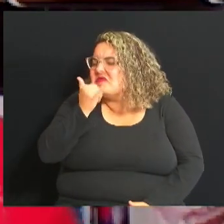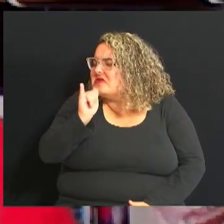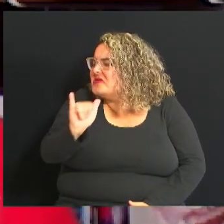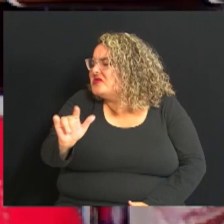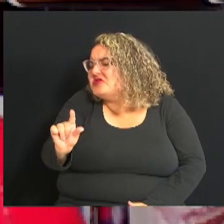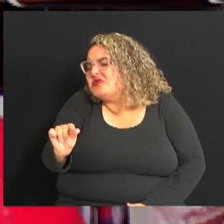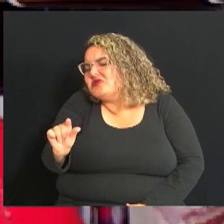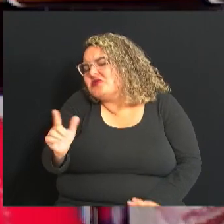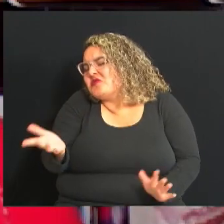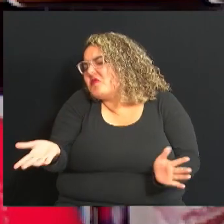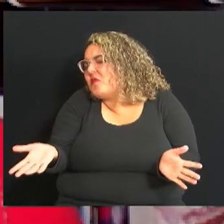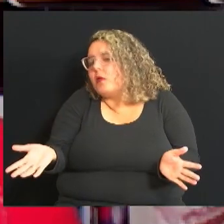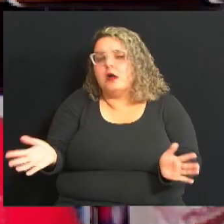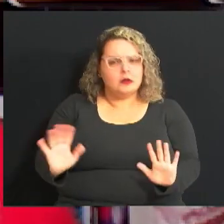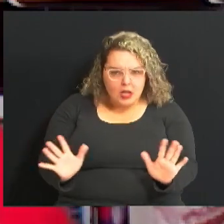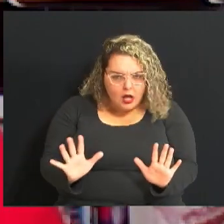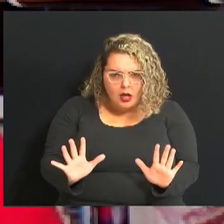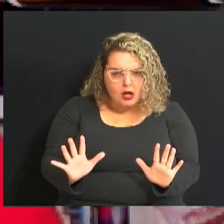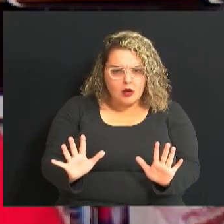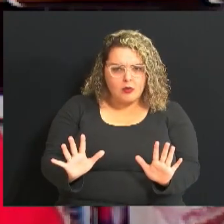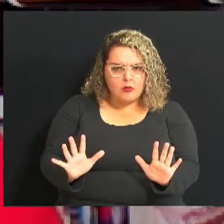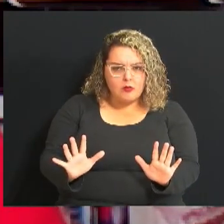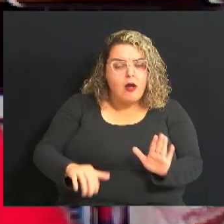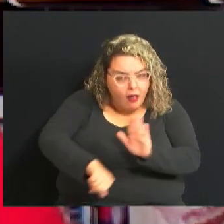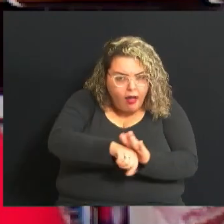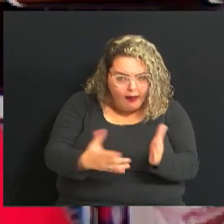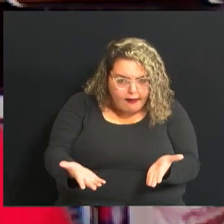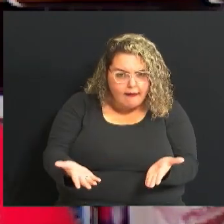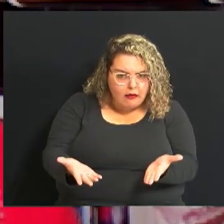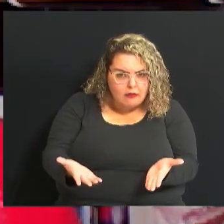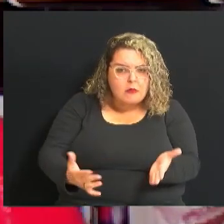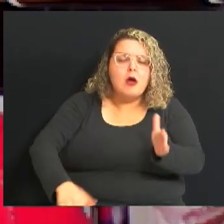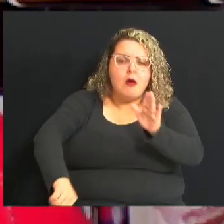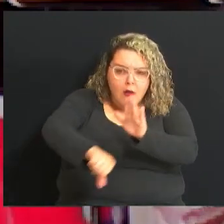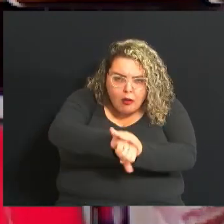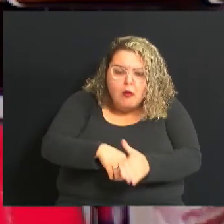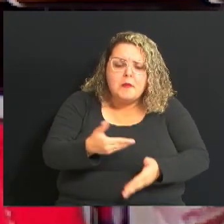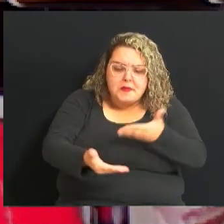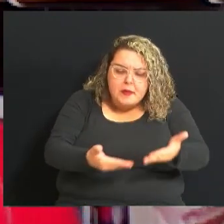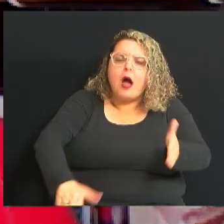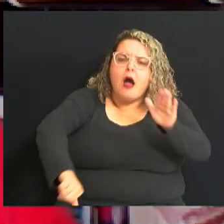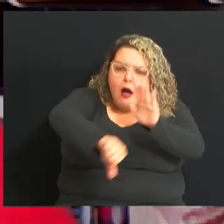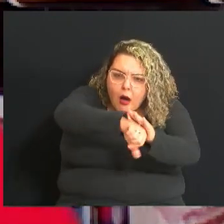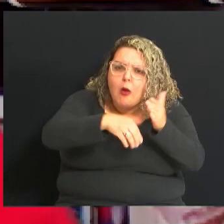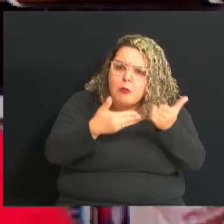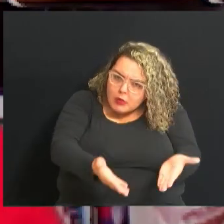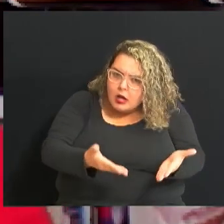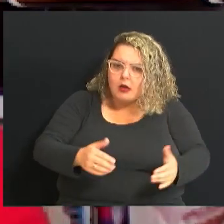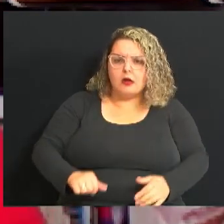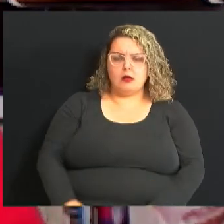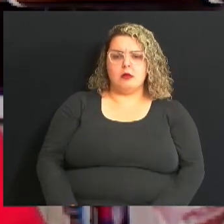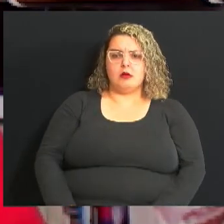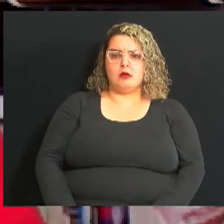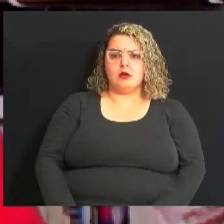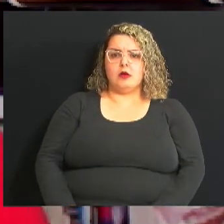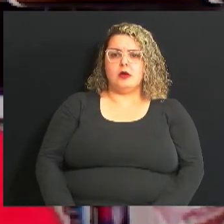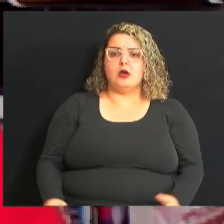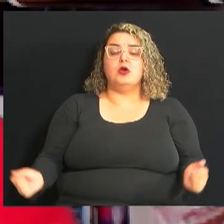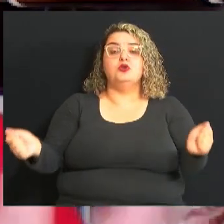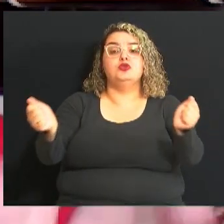desculpas. Não, né? Um crime tem que ser tratado como crime. Junto com